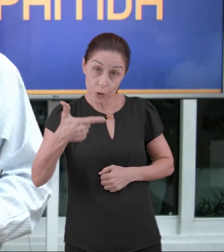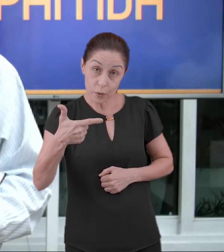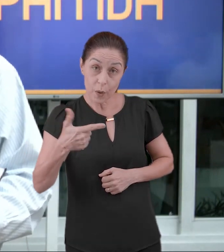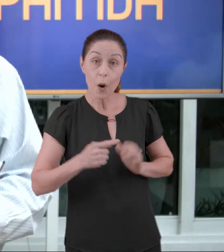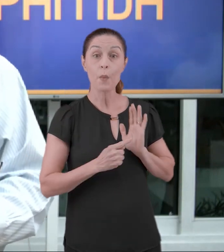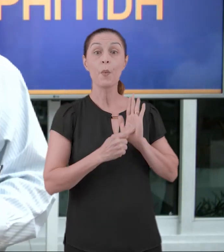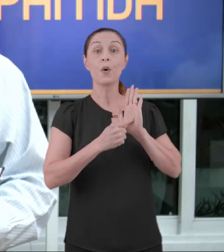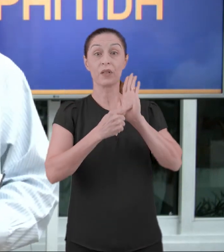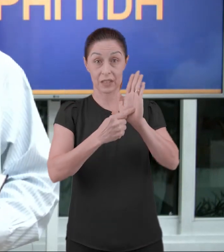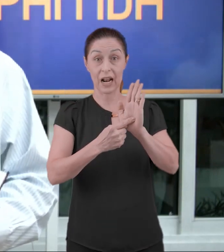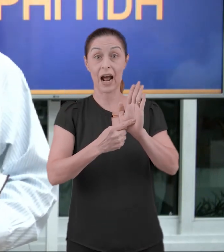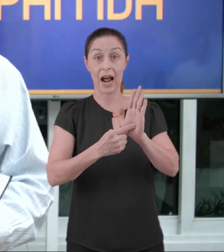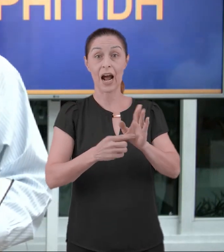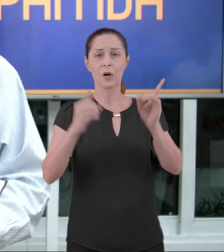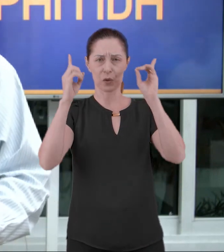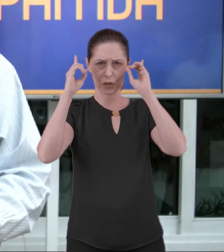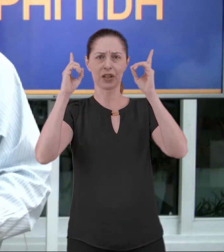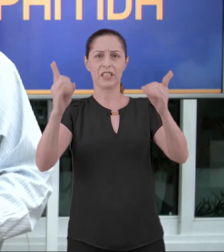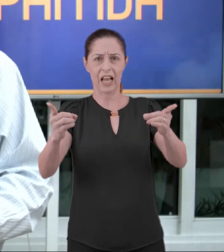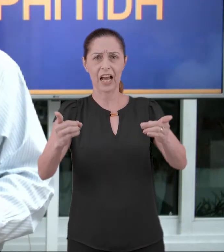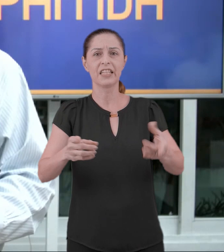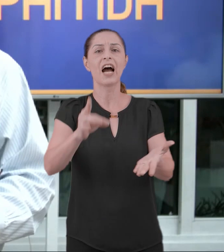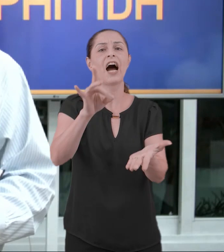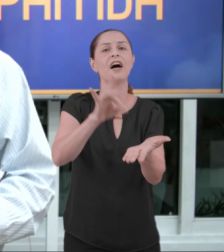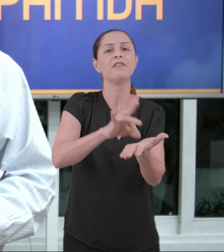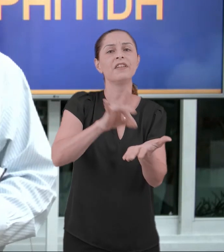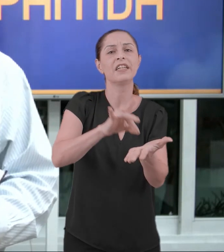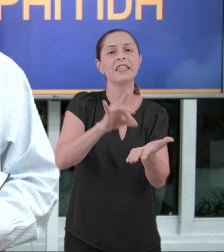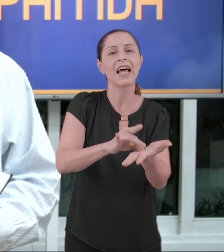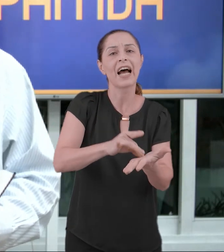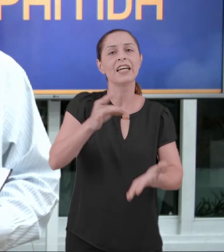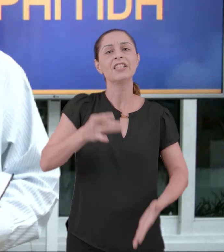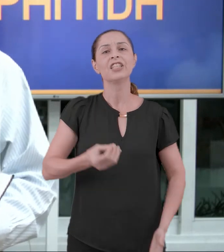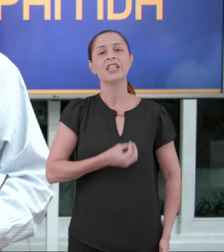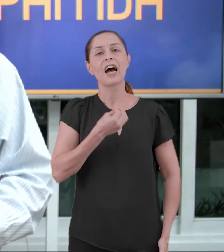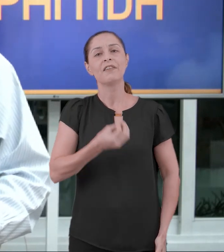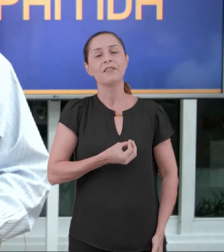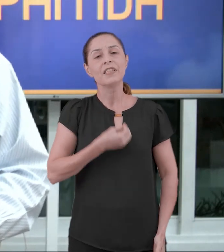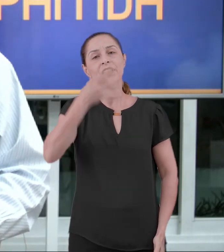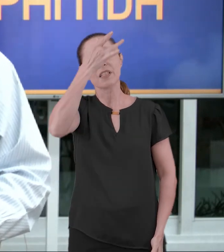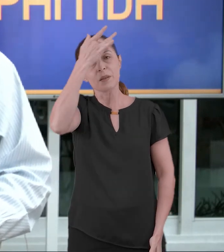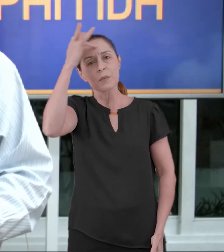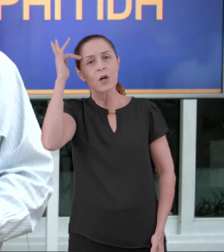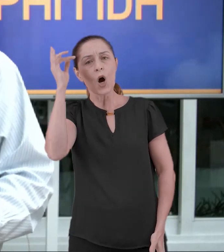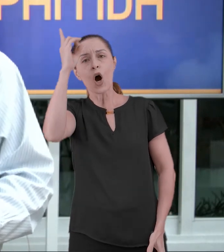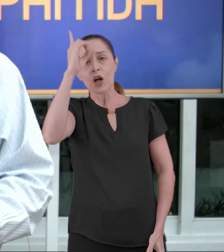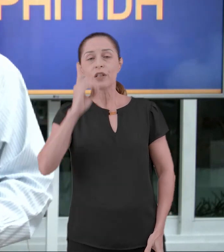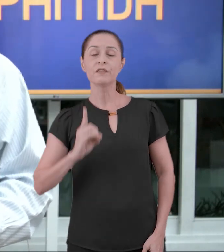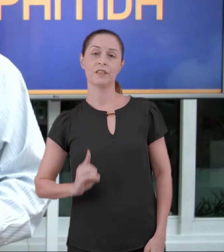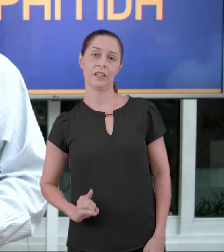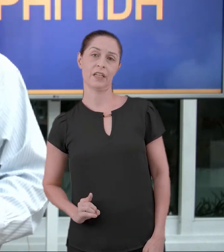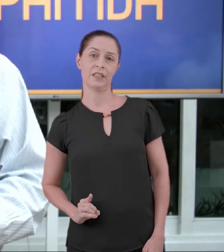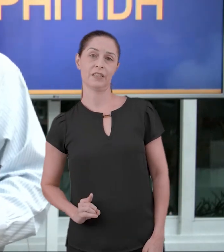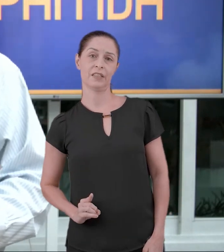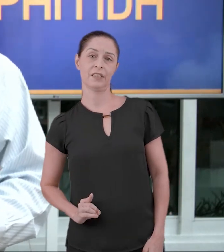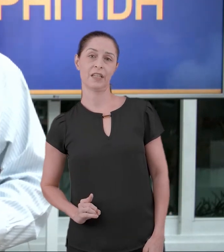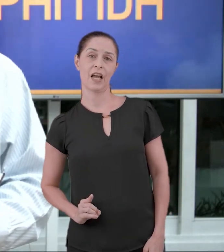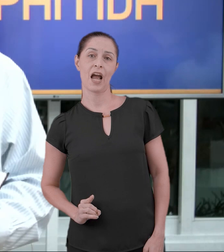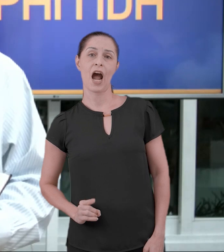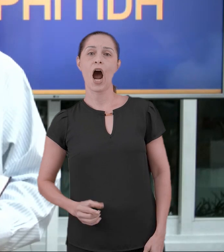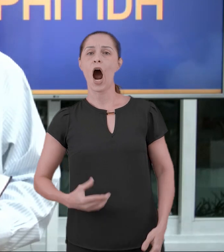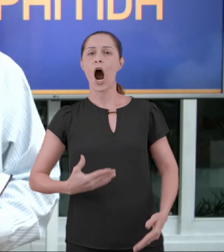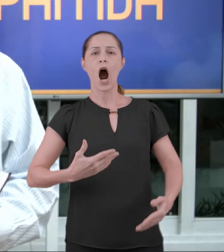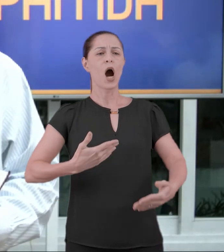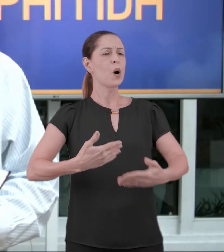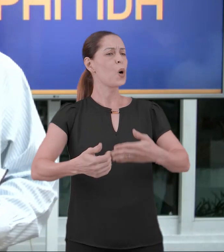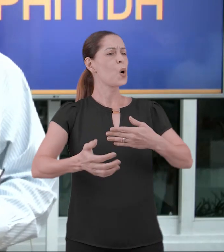a realidade da deficiência. Então, ser deficiente significa ser digno como qualquer